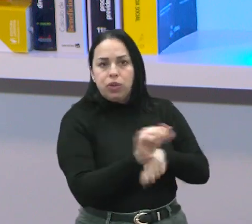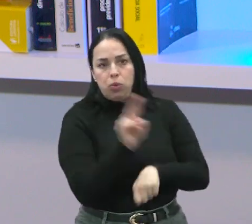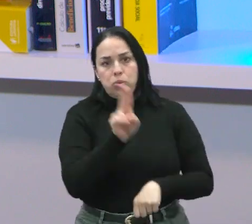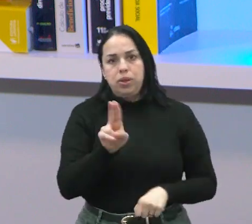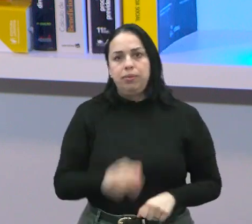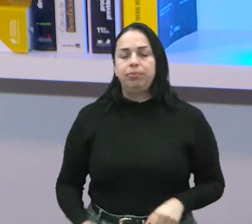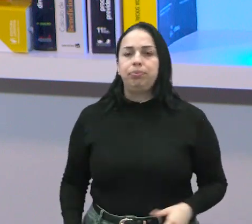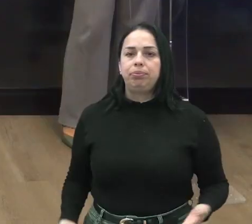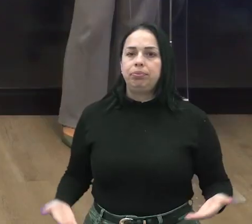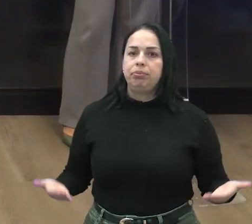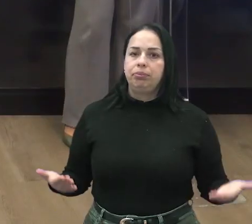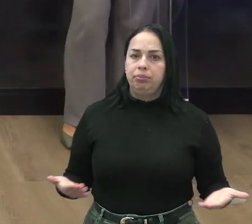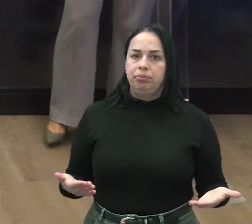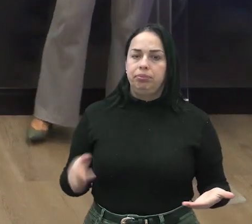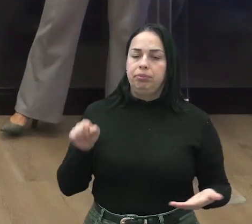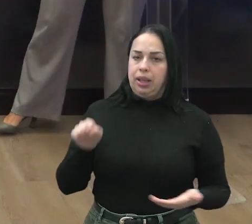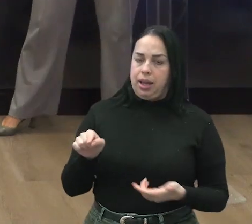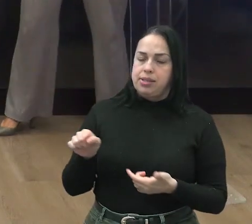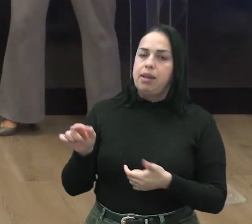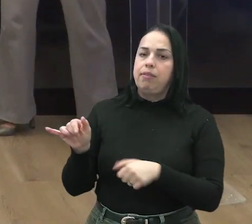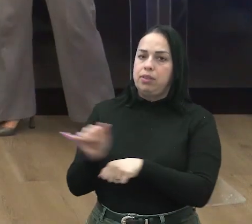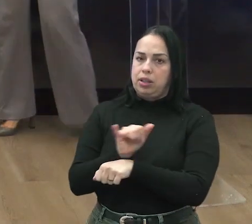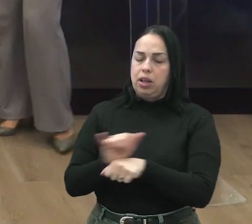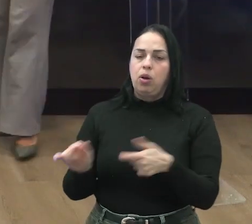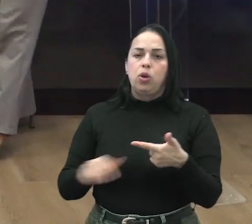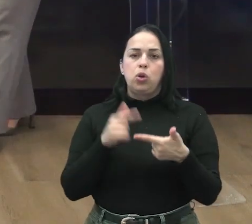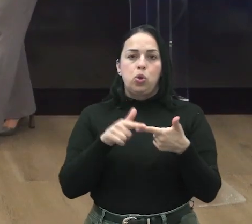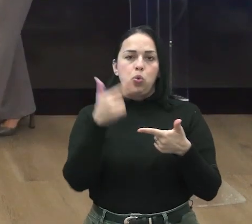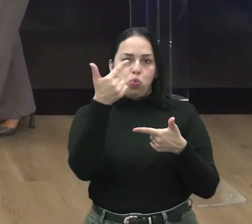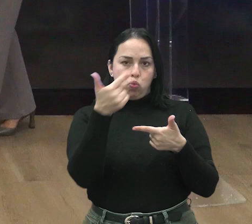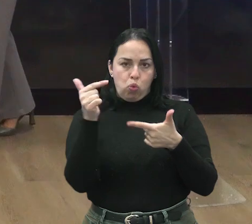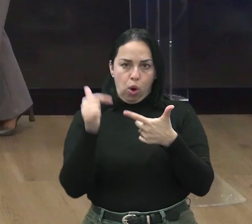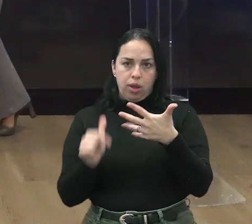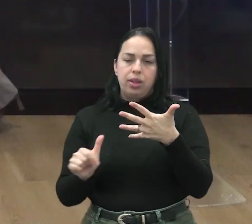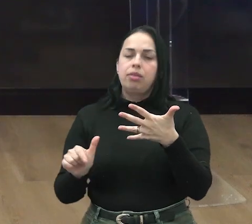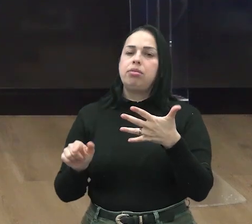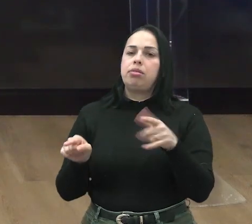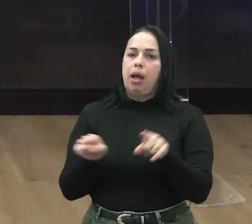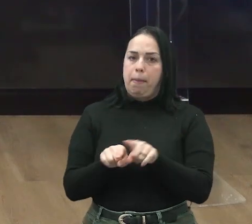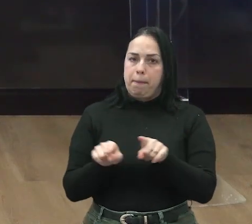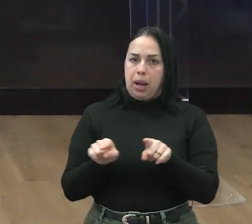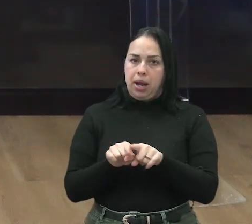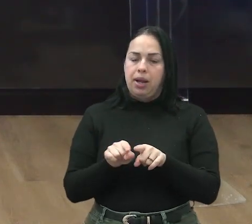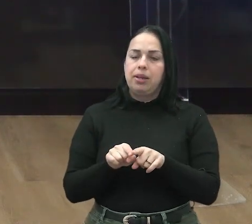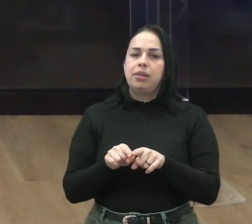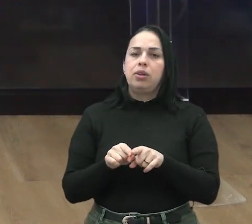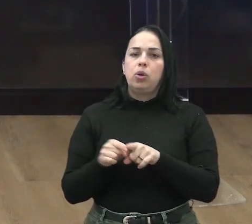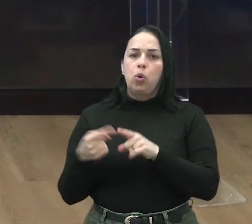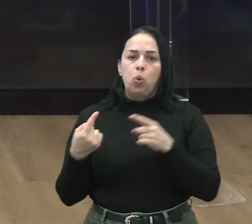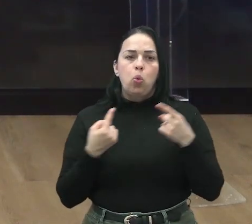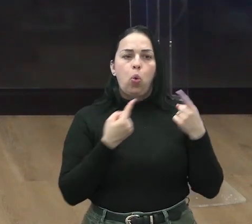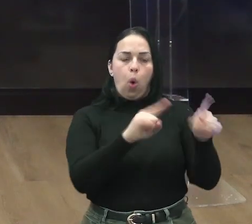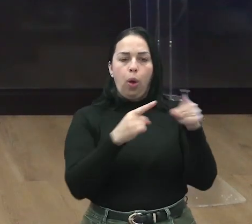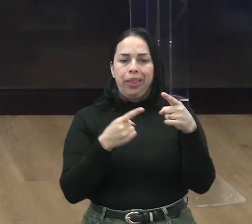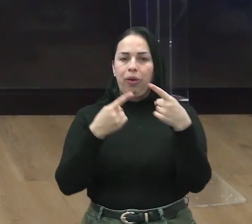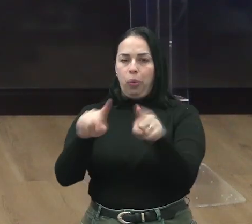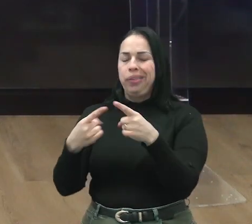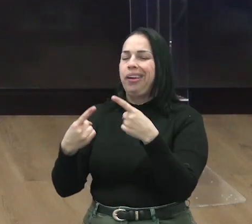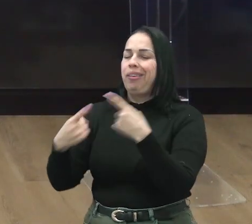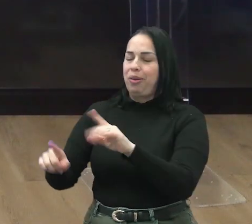estão à disposição dela. Olha, além dessa, outras medidas também vêm sendo adotadas para combater